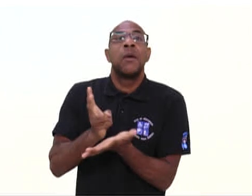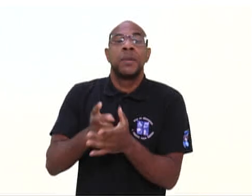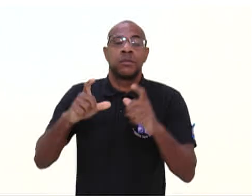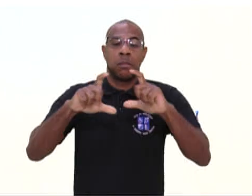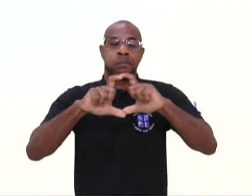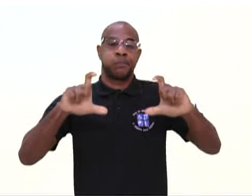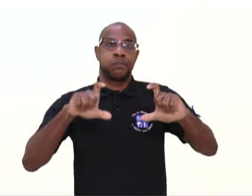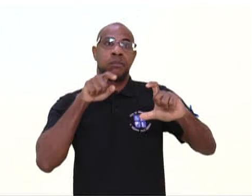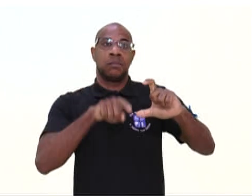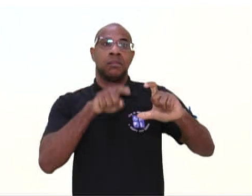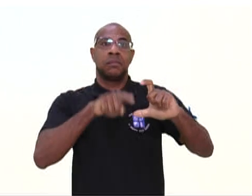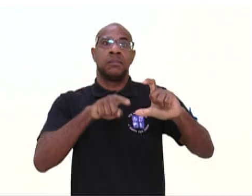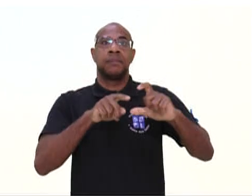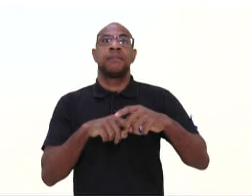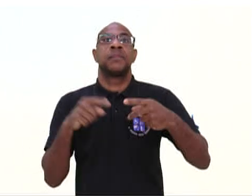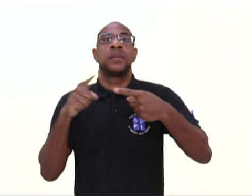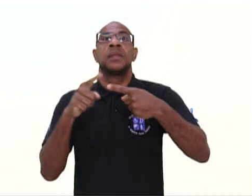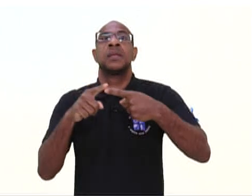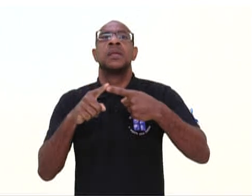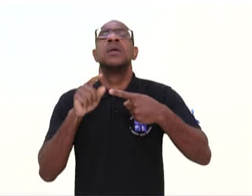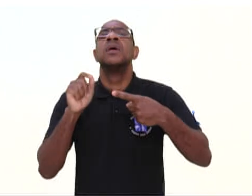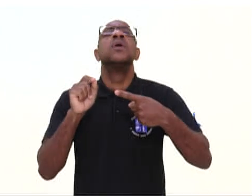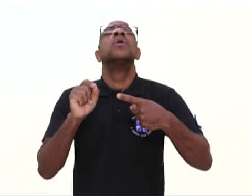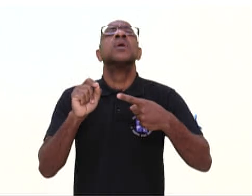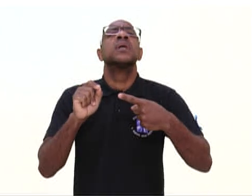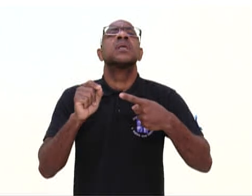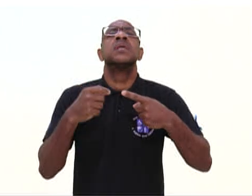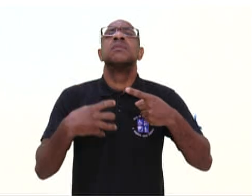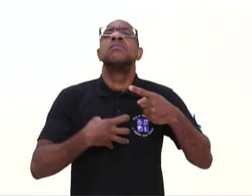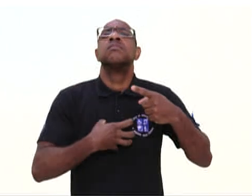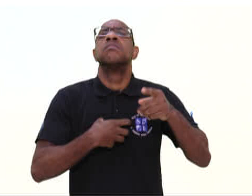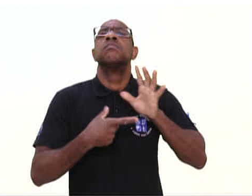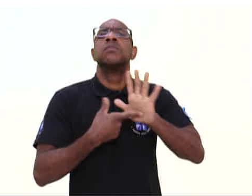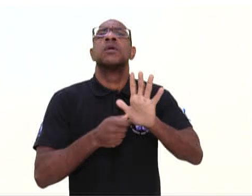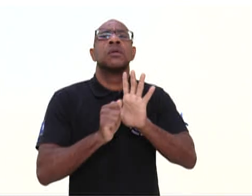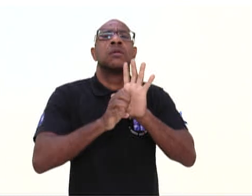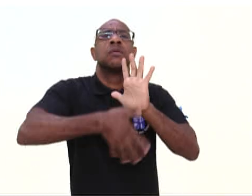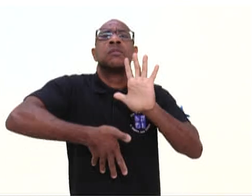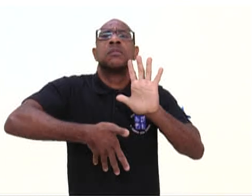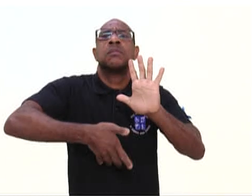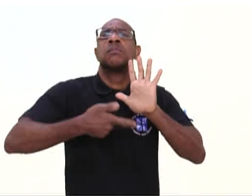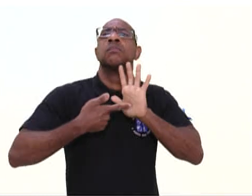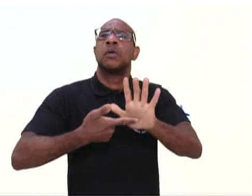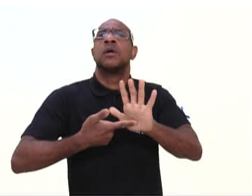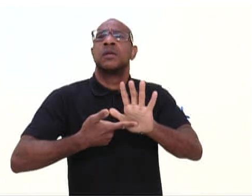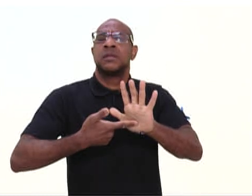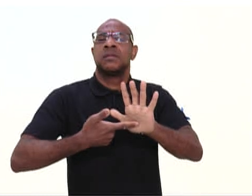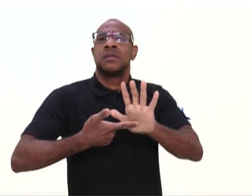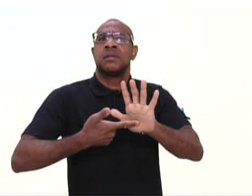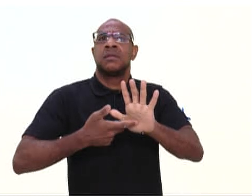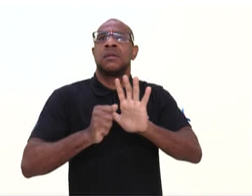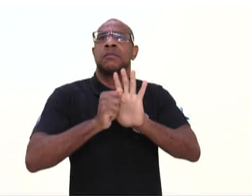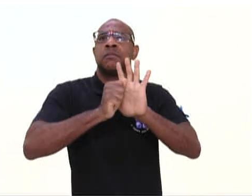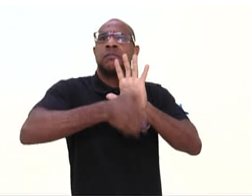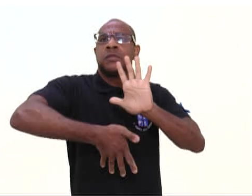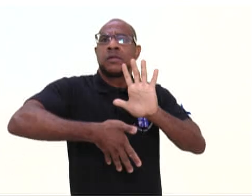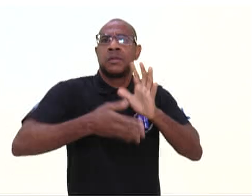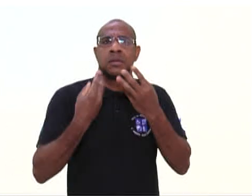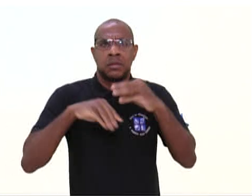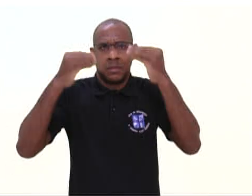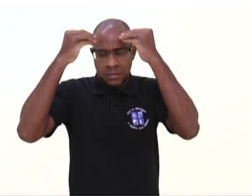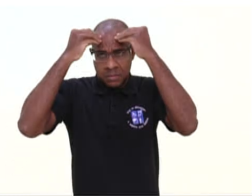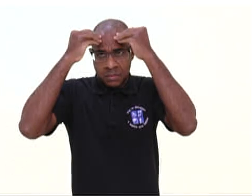comandos. Primeiro, letra A. Que efeito de sentido essa figura de linguagem produz? Qual figura de linguagem? A personificação,